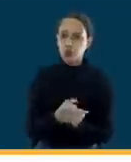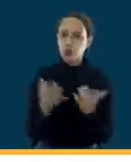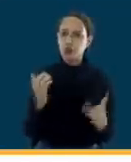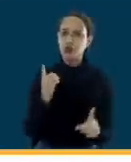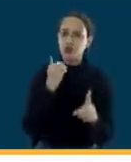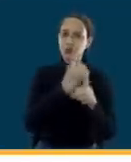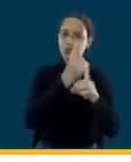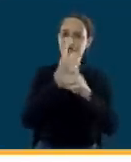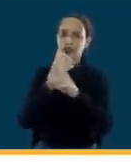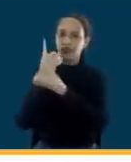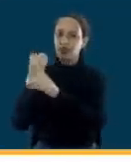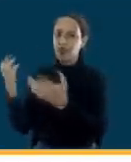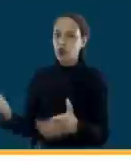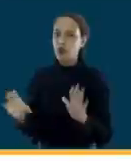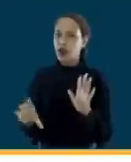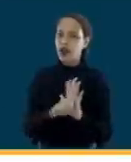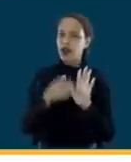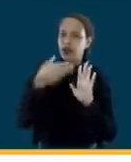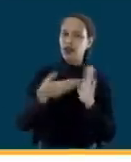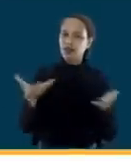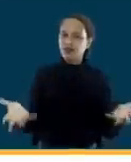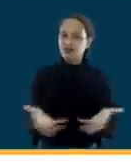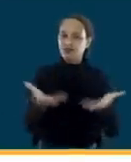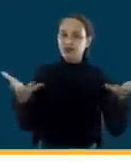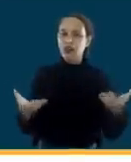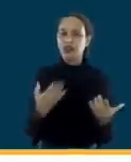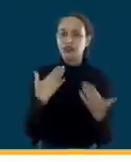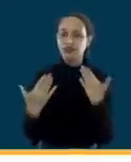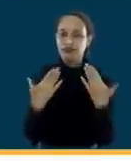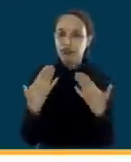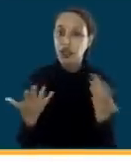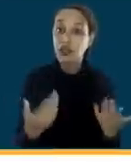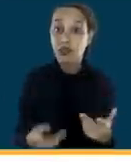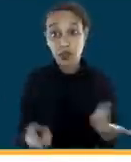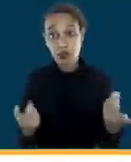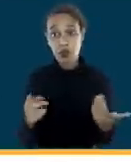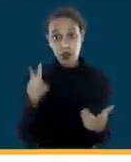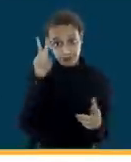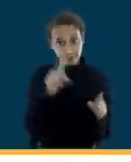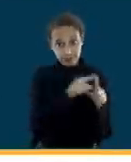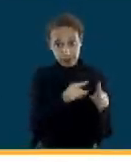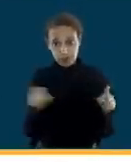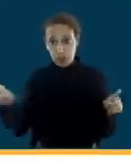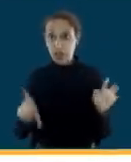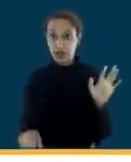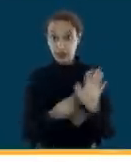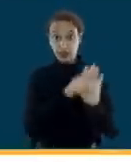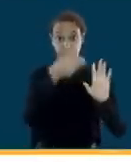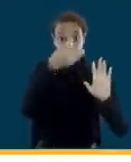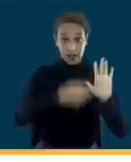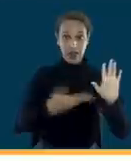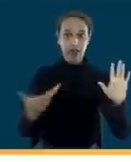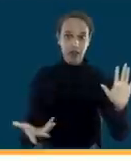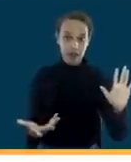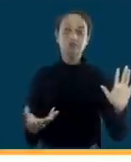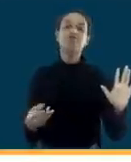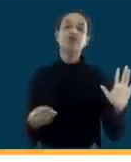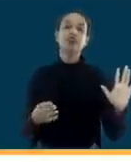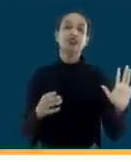que promove diálogos, né? E a história da Lei Aldir Blanc, dessa lei de emergência cultural, é uma história